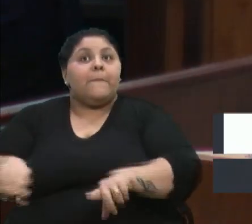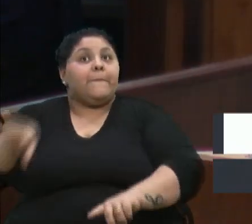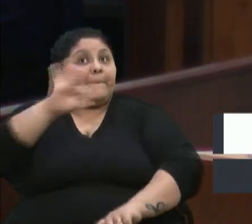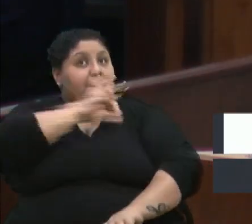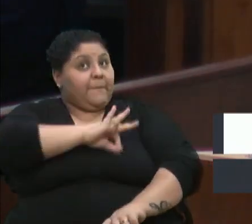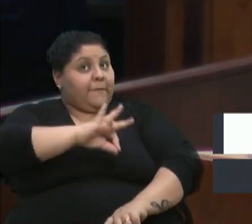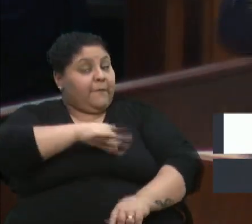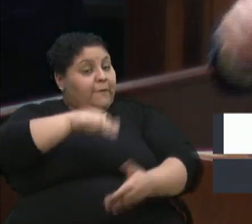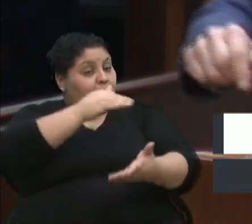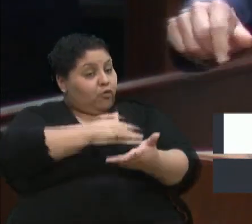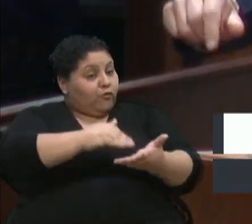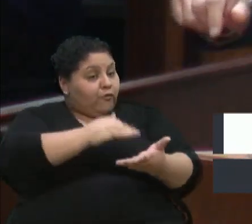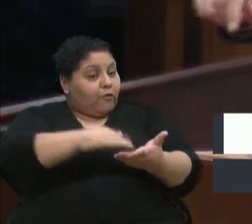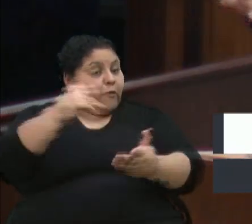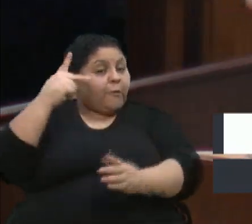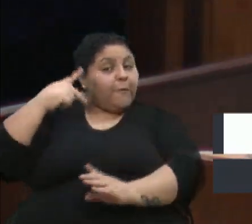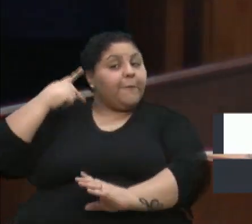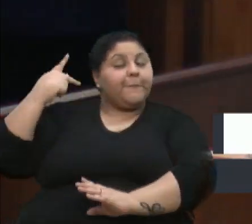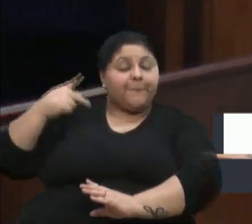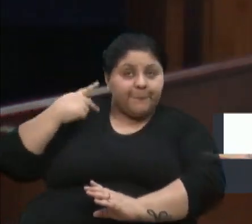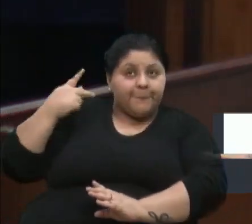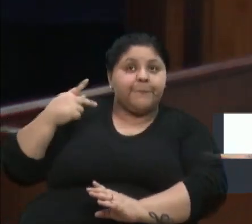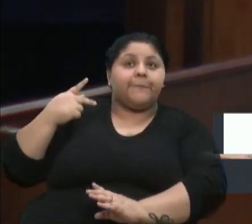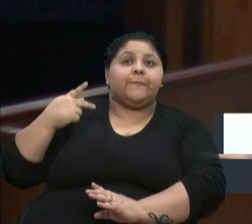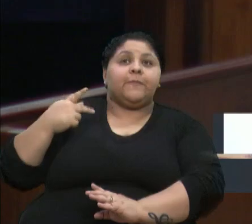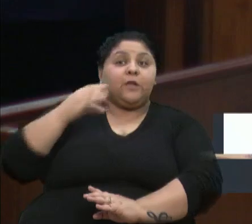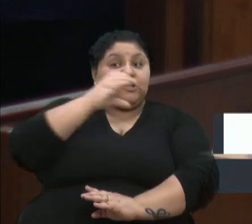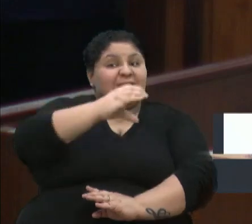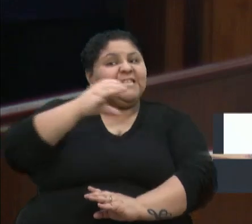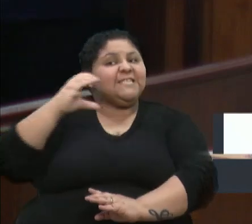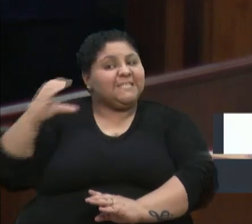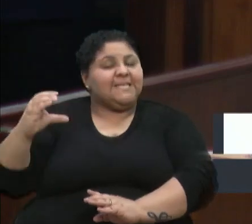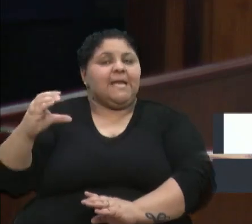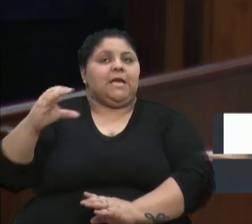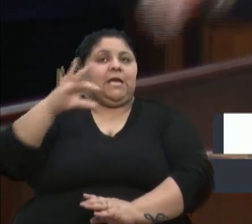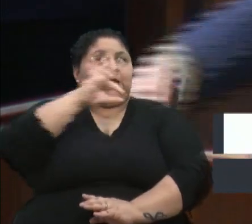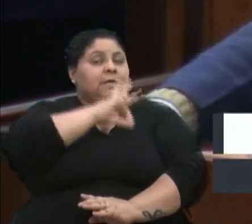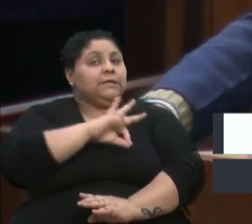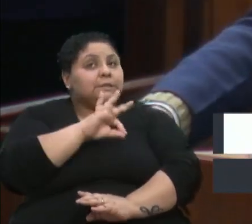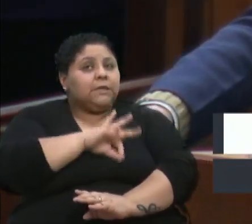secretário, salário do vereador, salário do ICCs, salário